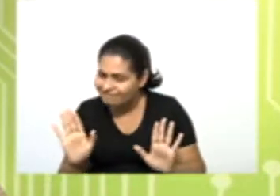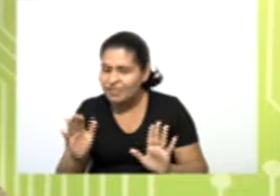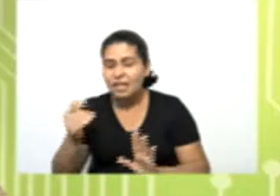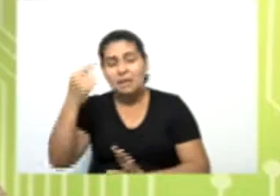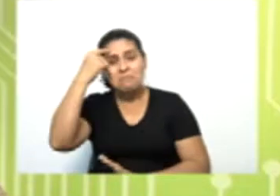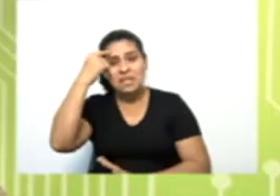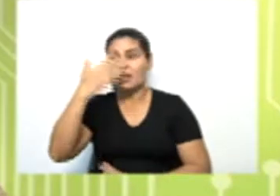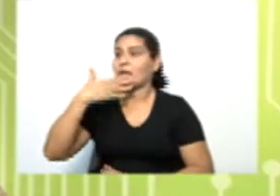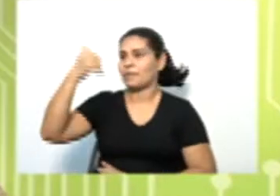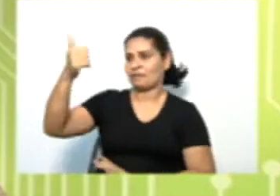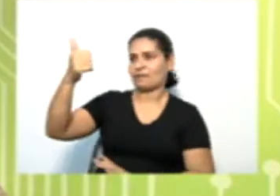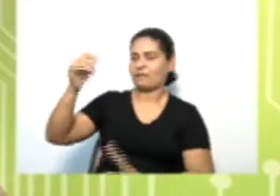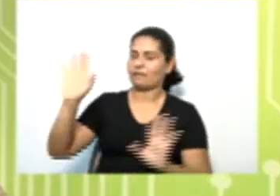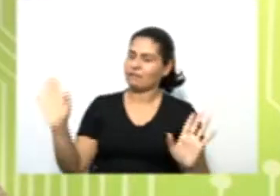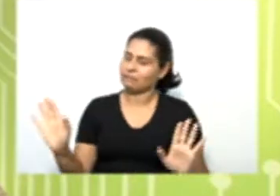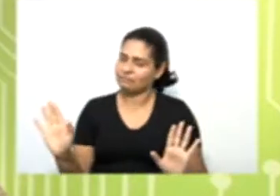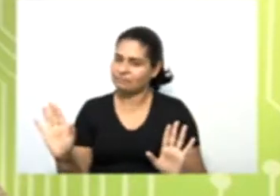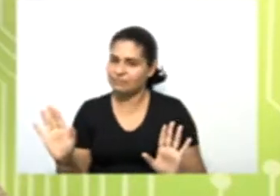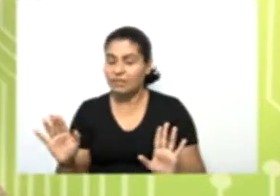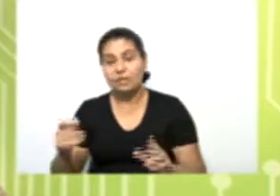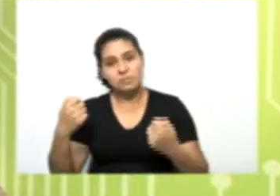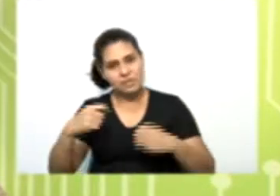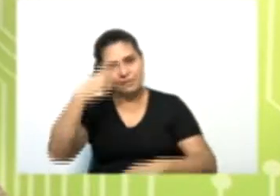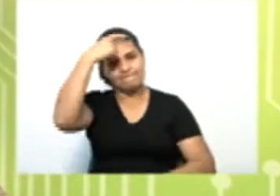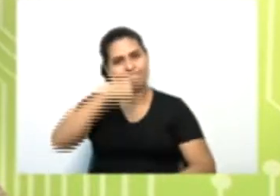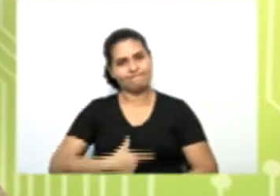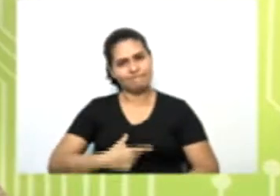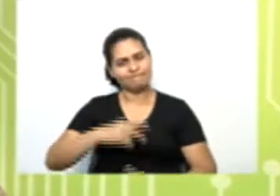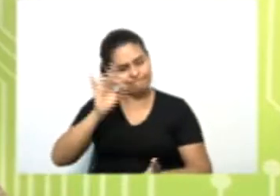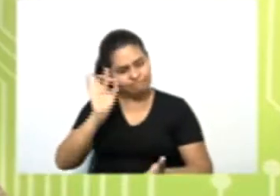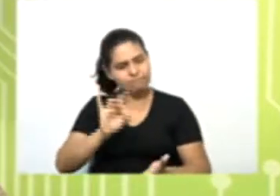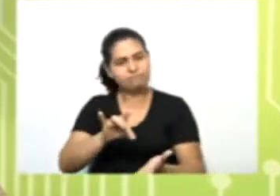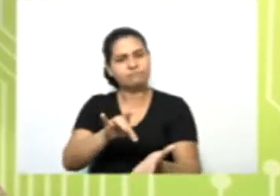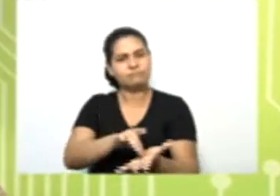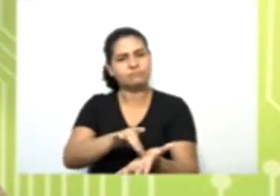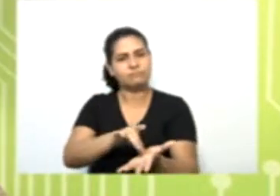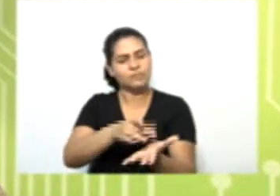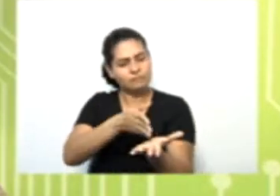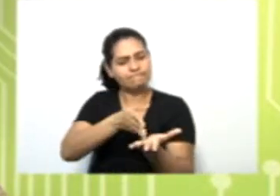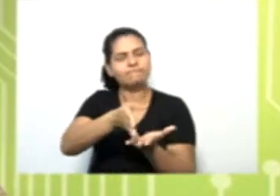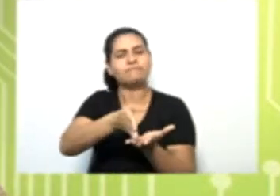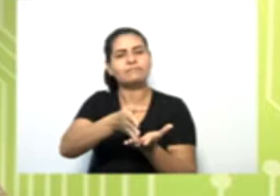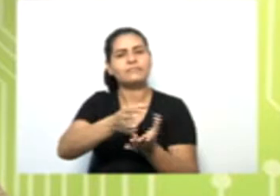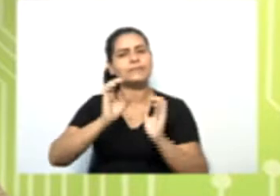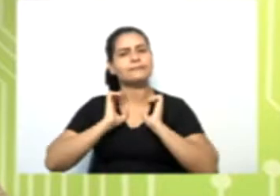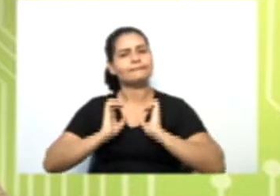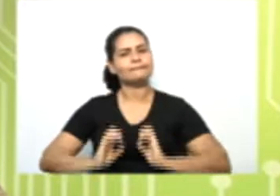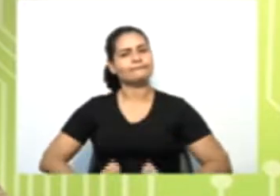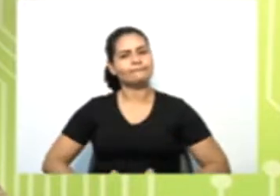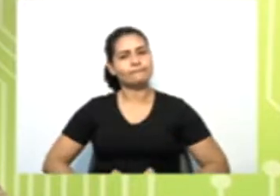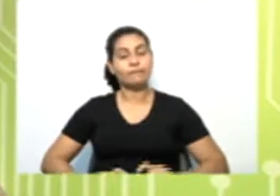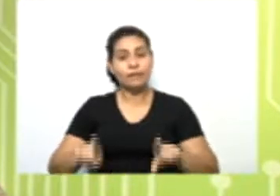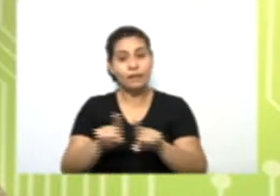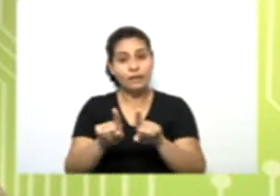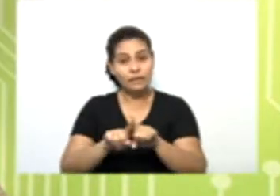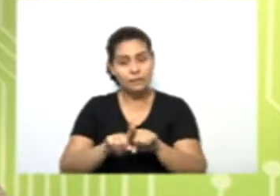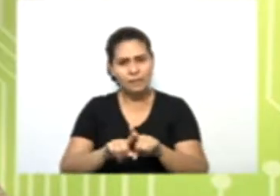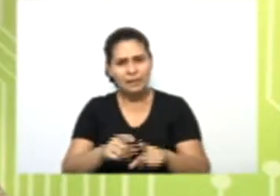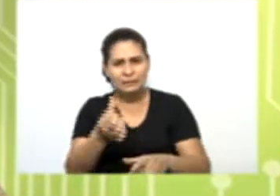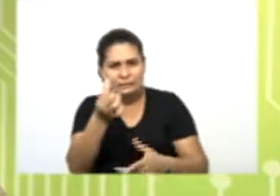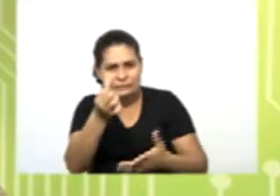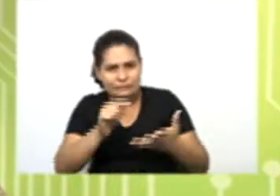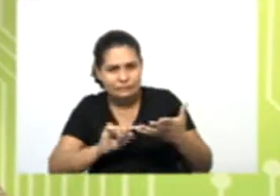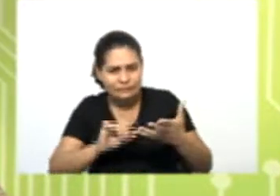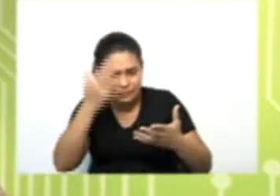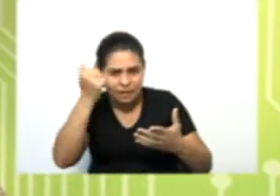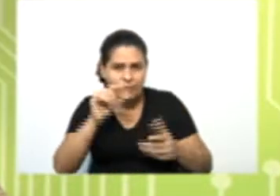né, acha que é melhor para você. Integridade pessoal é fazer realmente de forma correta e ética. E o último pilar, sabe qual